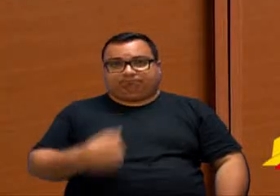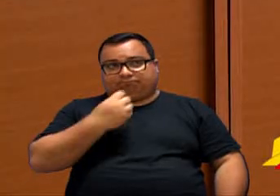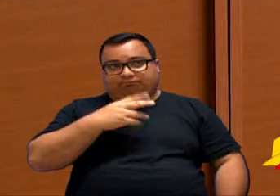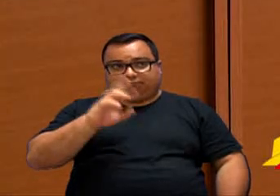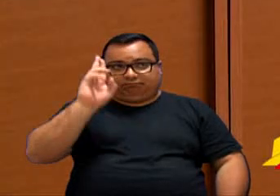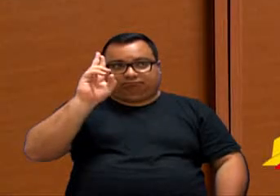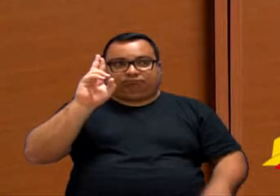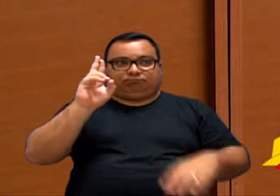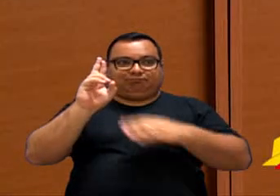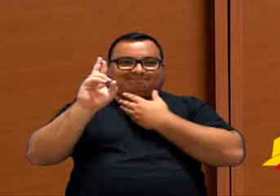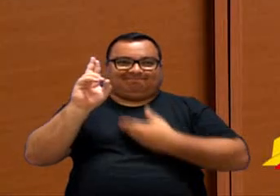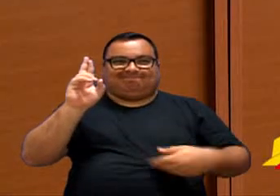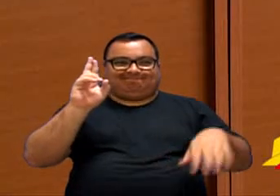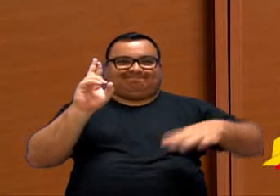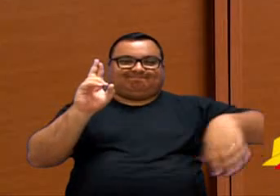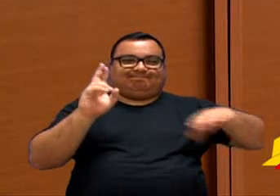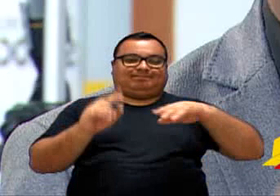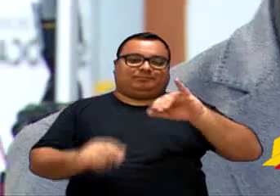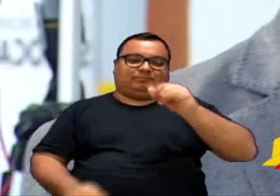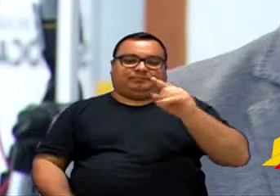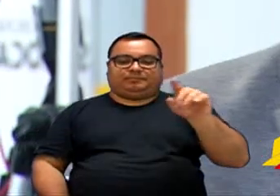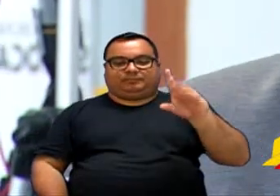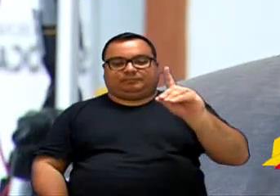Donizete, atentamente aos debates aí.